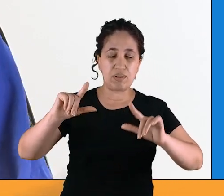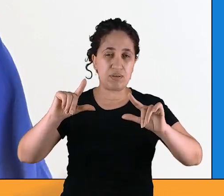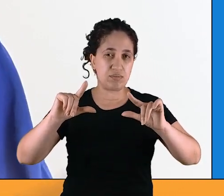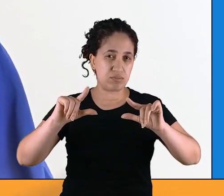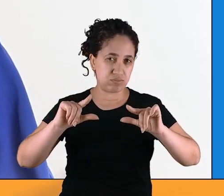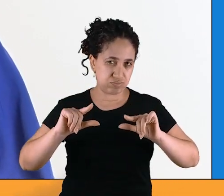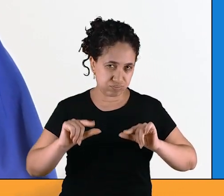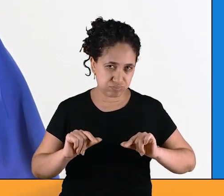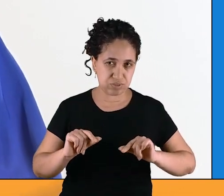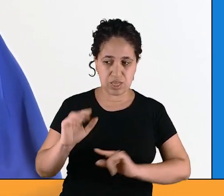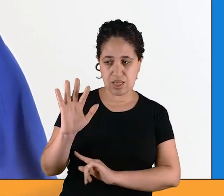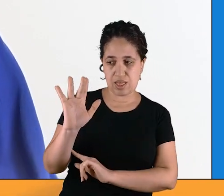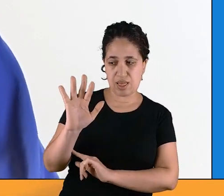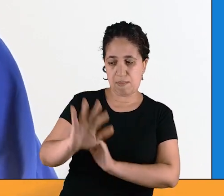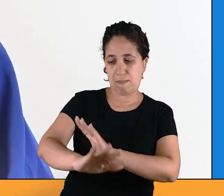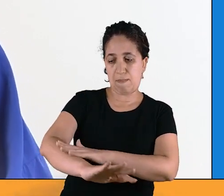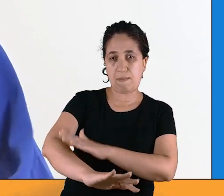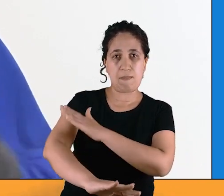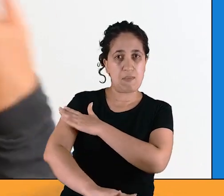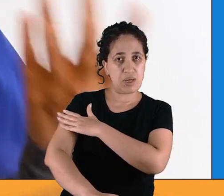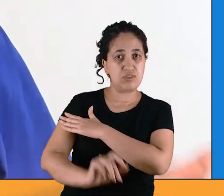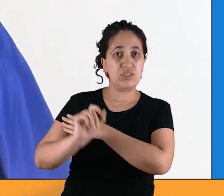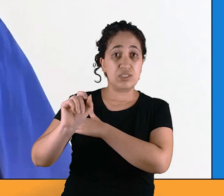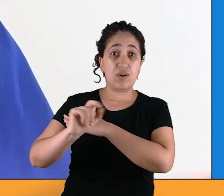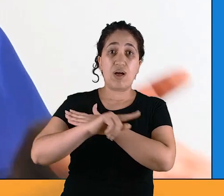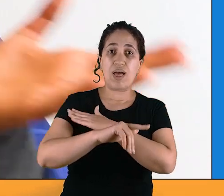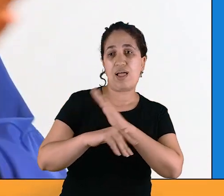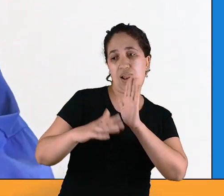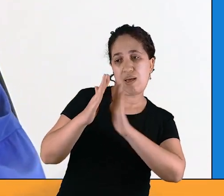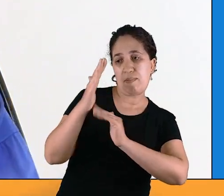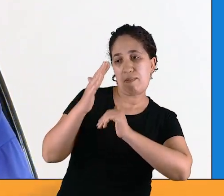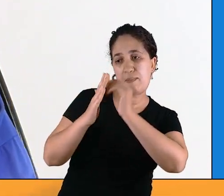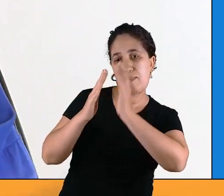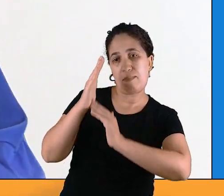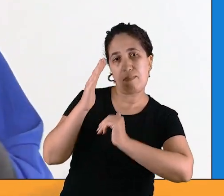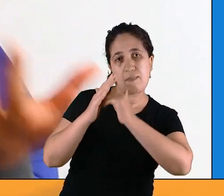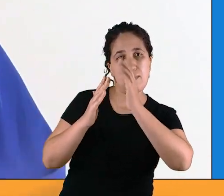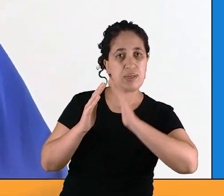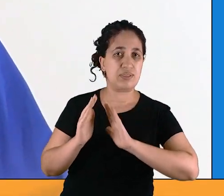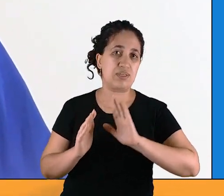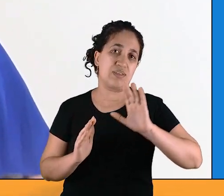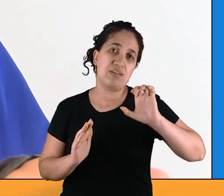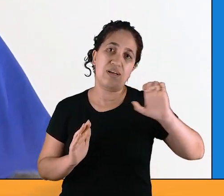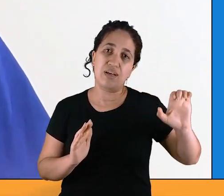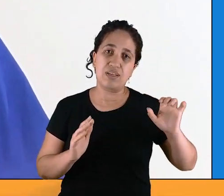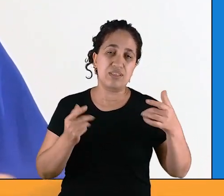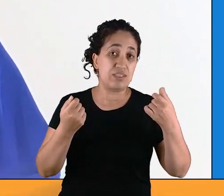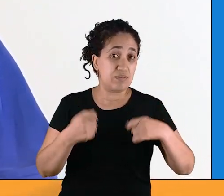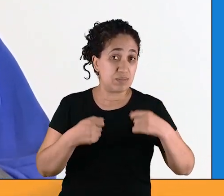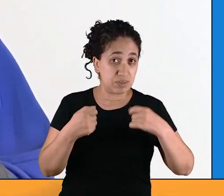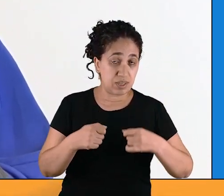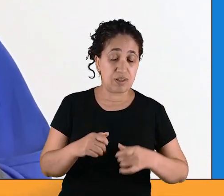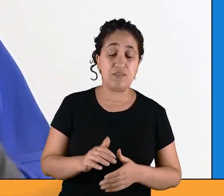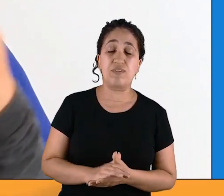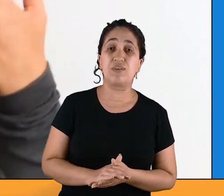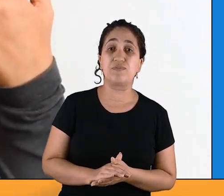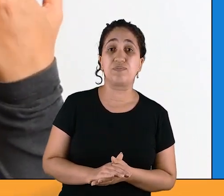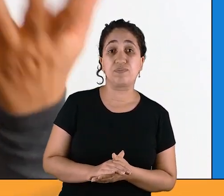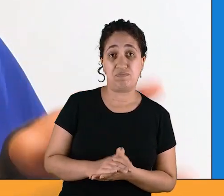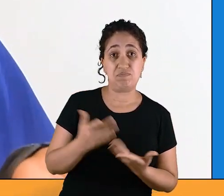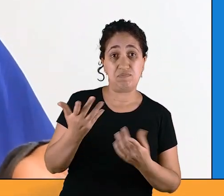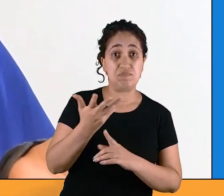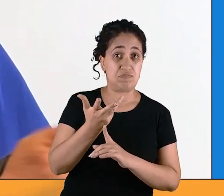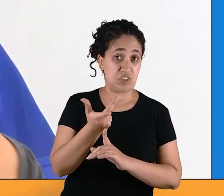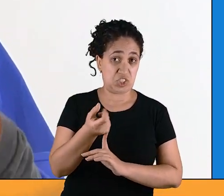reduzida na mão e nos braços, o que fazia com que ela tinha que pintar e desenhar com a mão esquerda, né? Então,